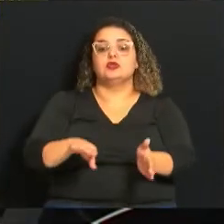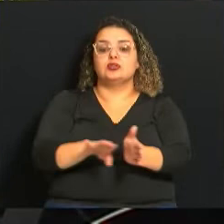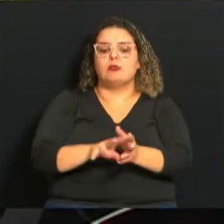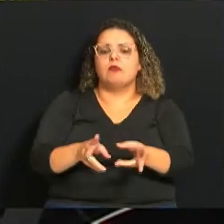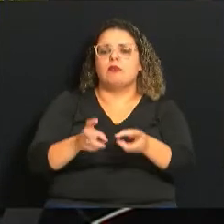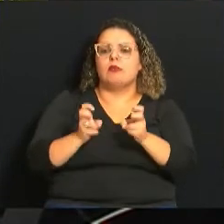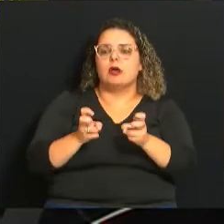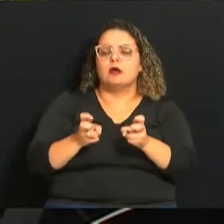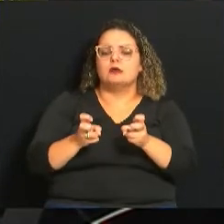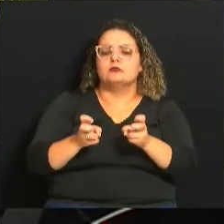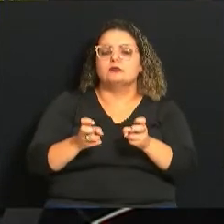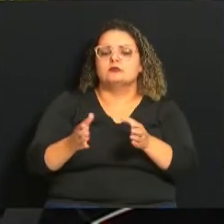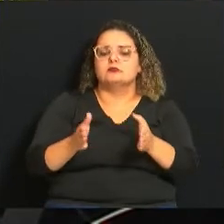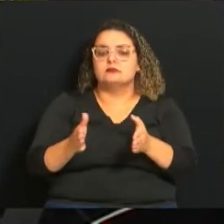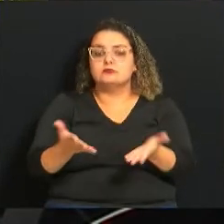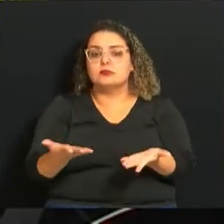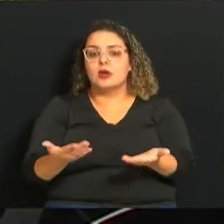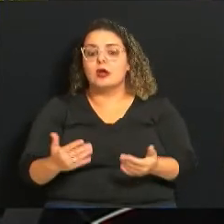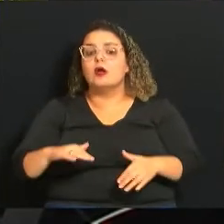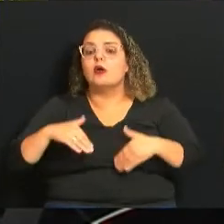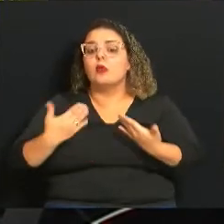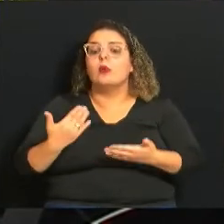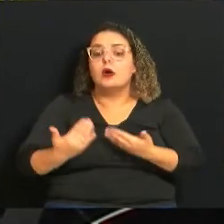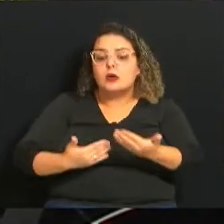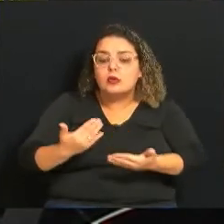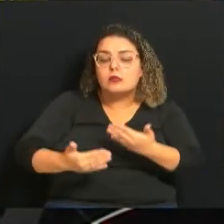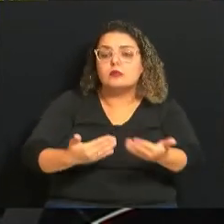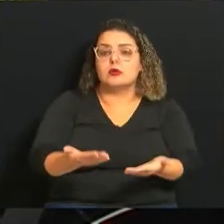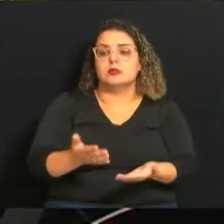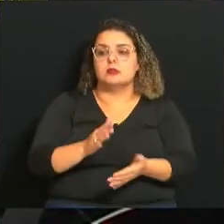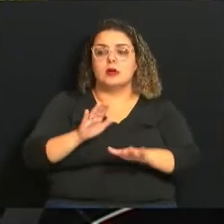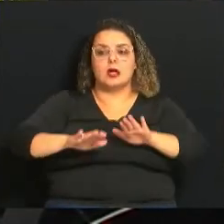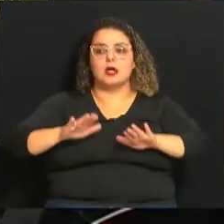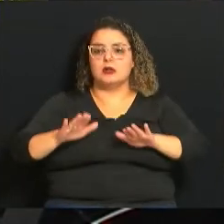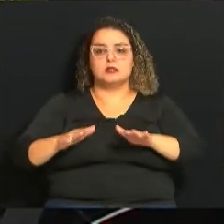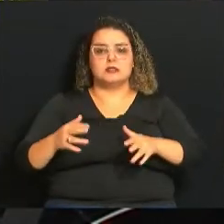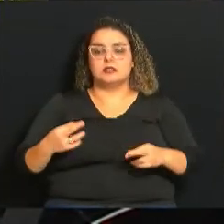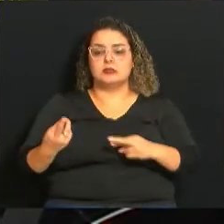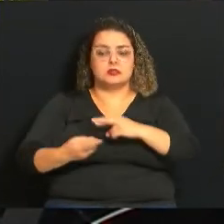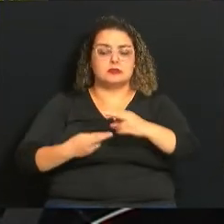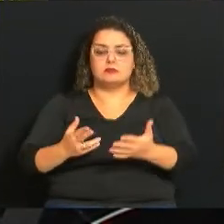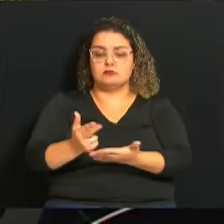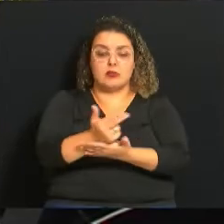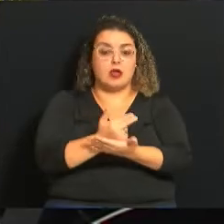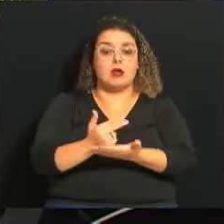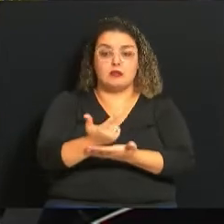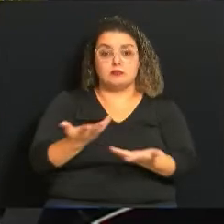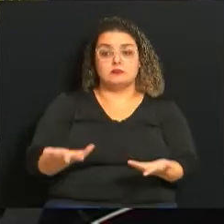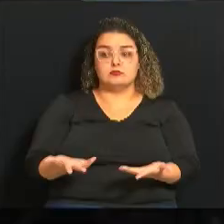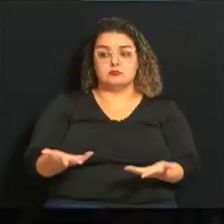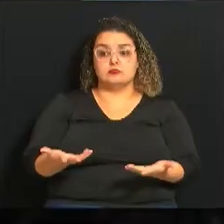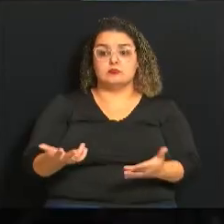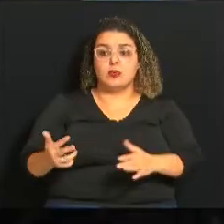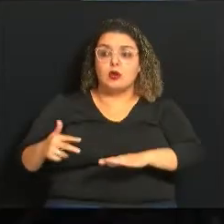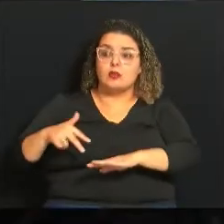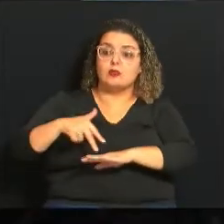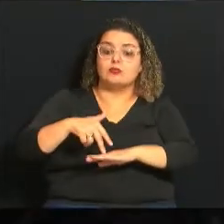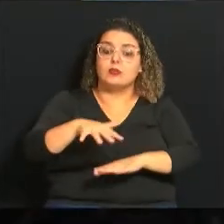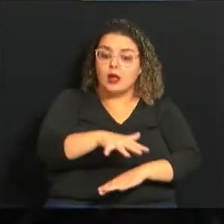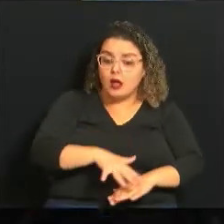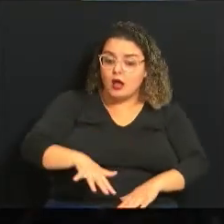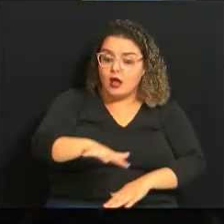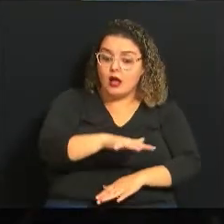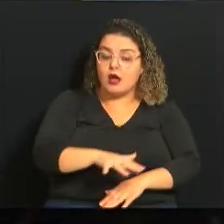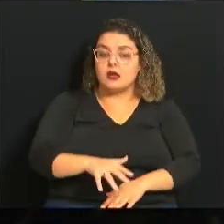que eles estão, qual vai ser o próximo passo. Às vezes nem relacionado ao desenho em si, mas como se posicionar no mercado, quais são